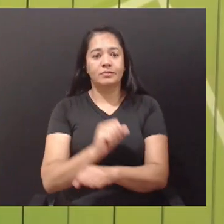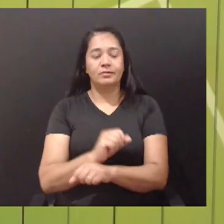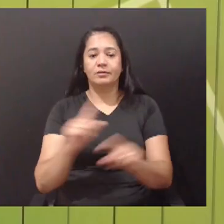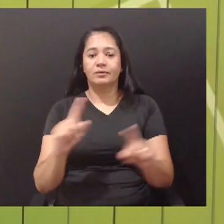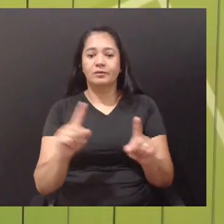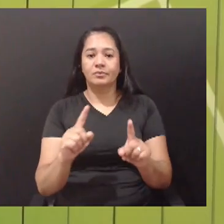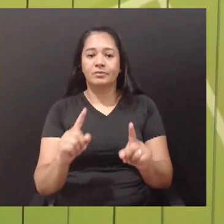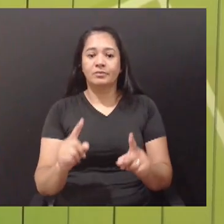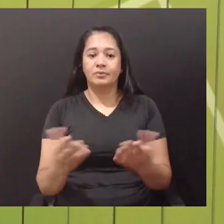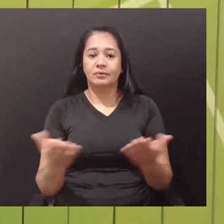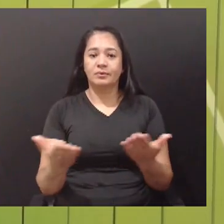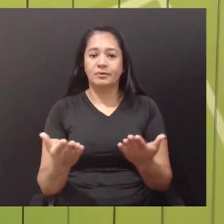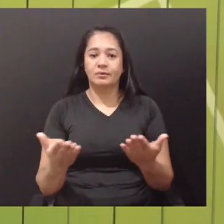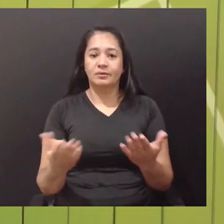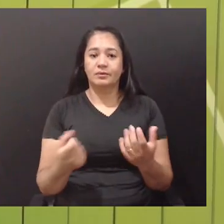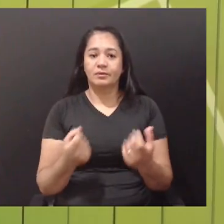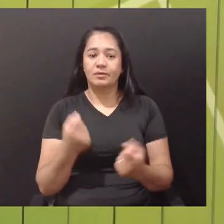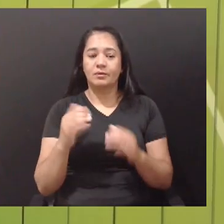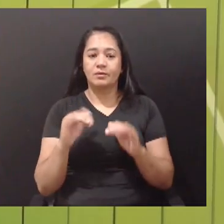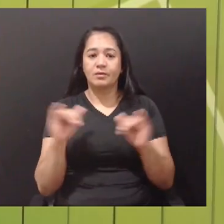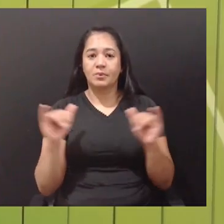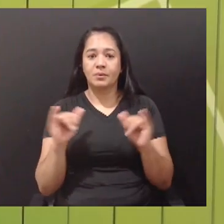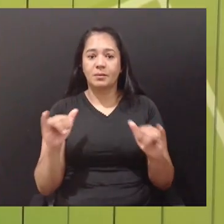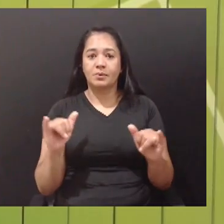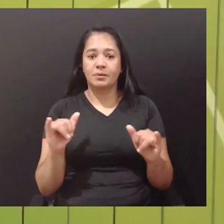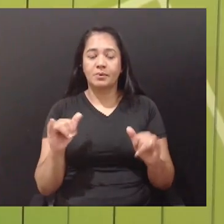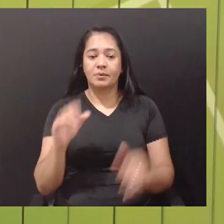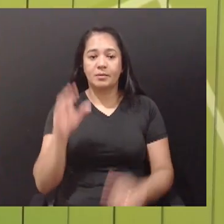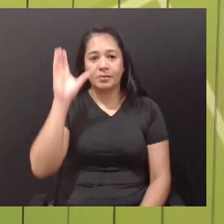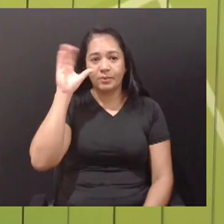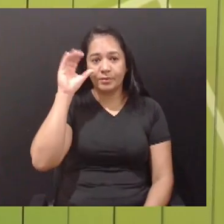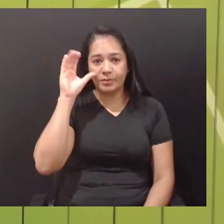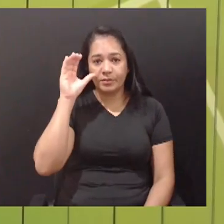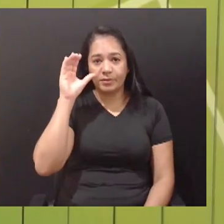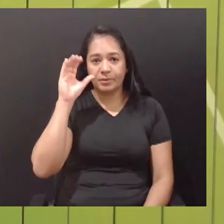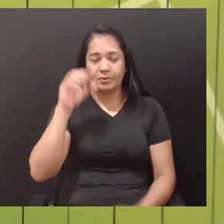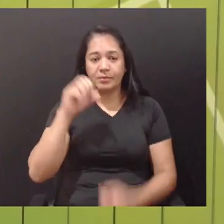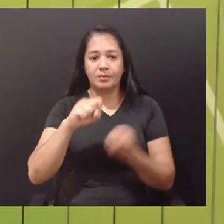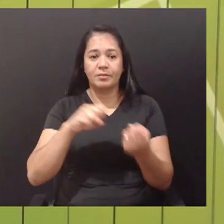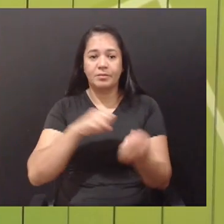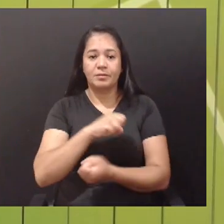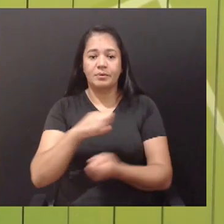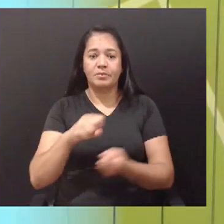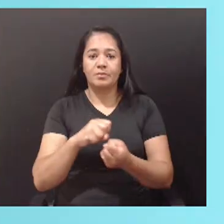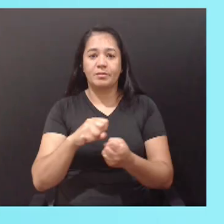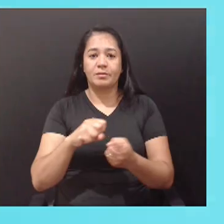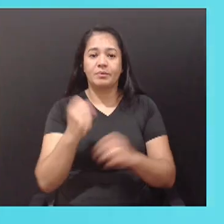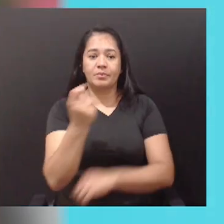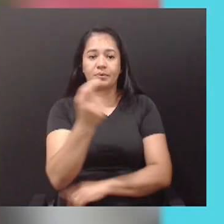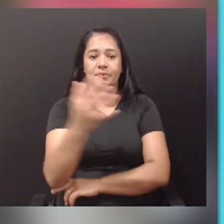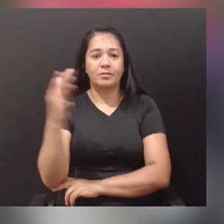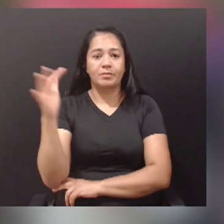Fique agora com algumas notícias e curiosidades sobre sustentabilidade e meio ambiente.